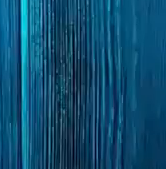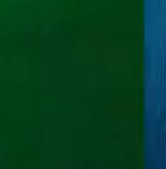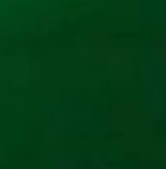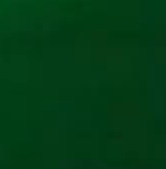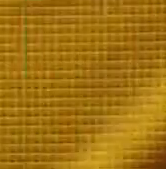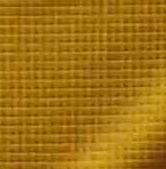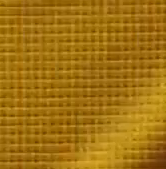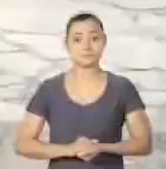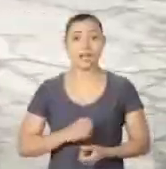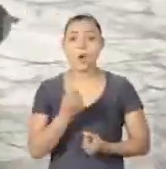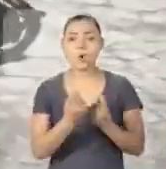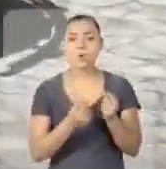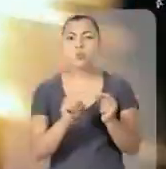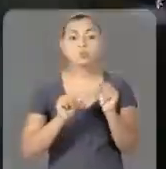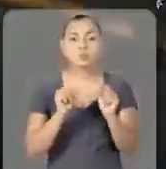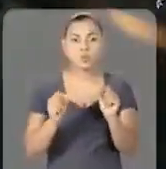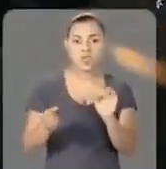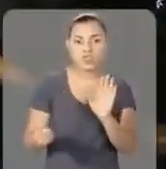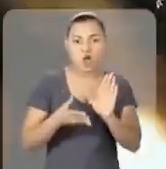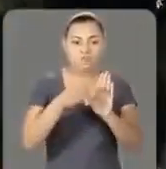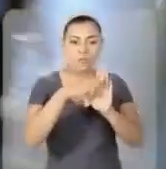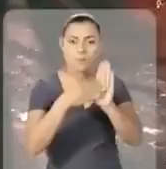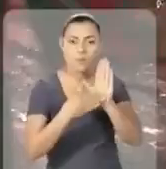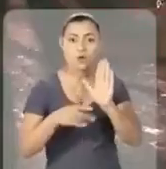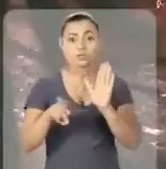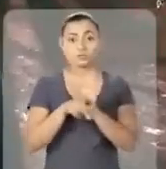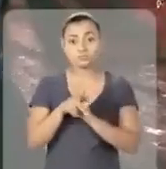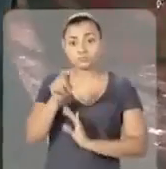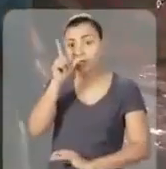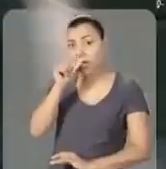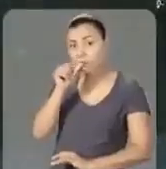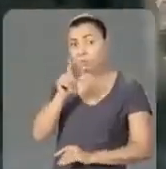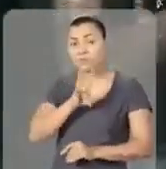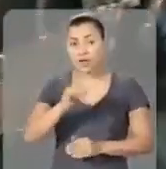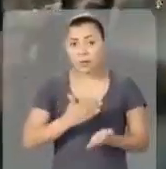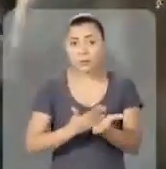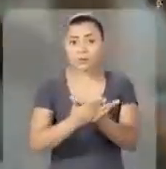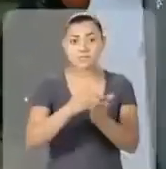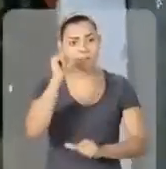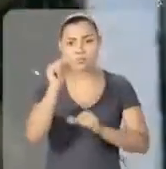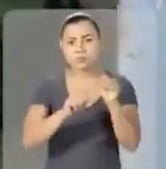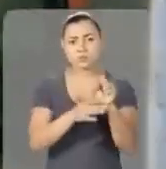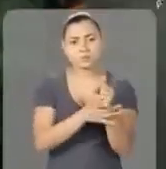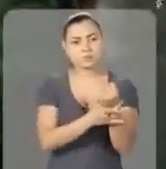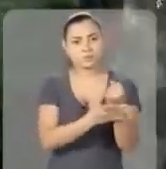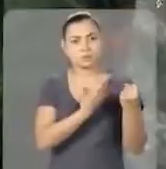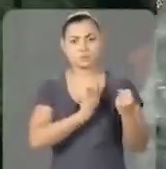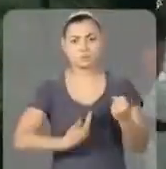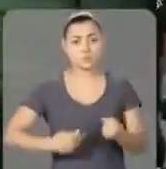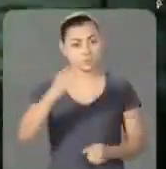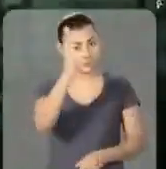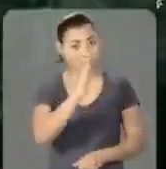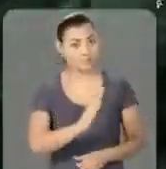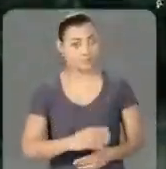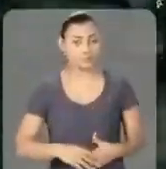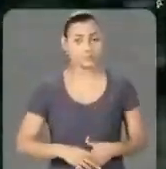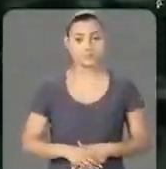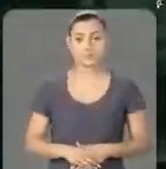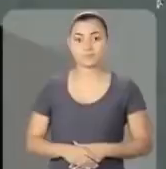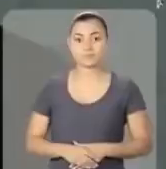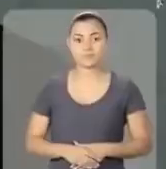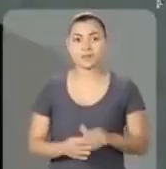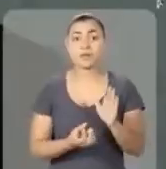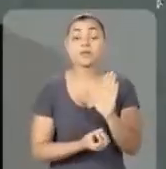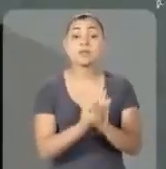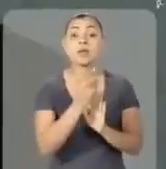mandato. Essas são algumas das novas ações que Geraldo Alckmin vai implantar para mudar a segurança pública em nosso